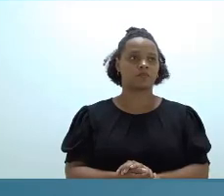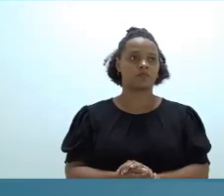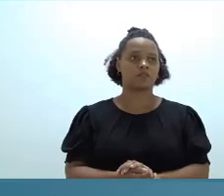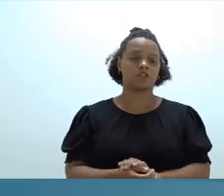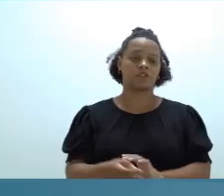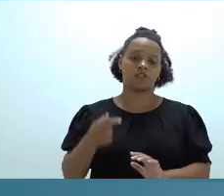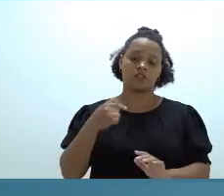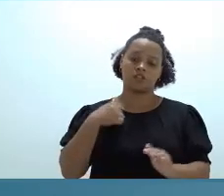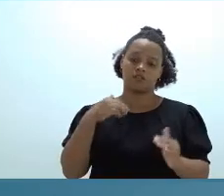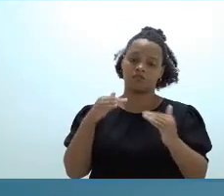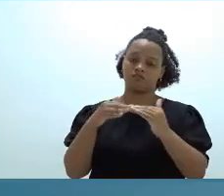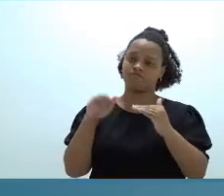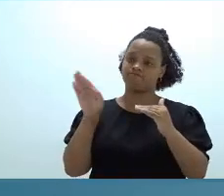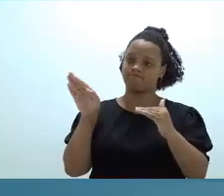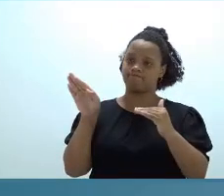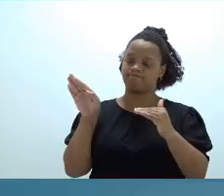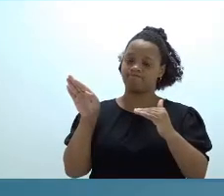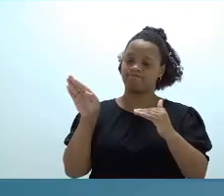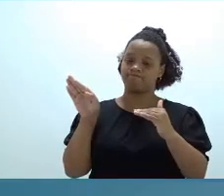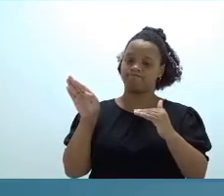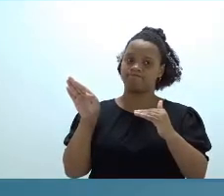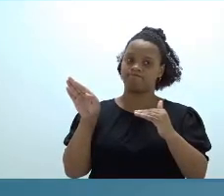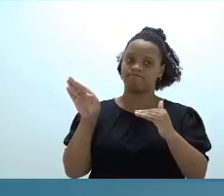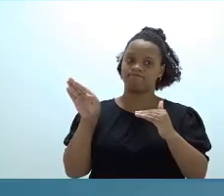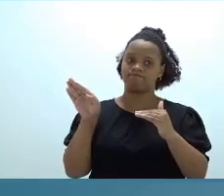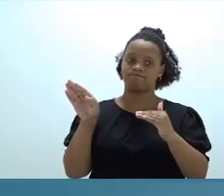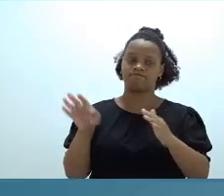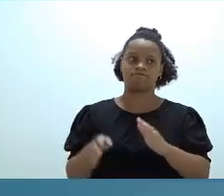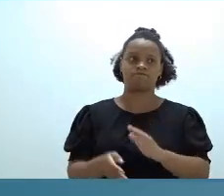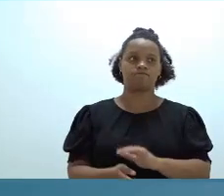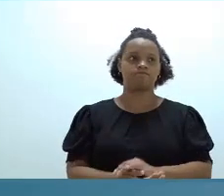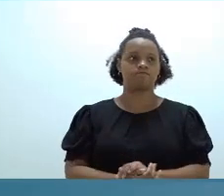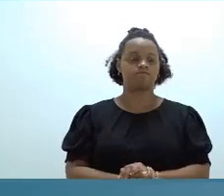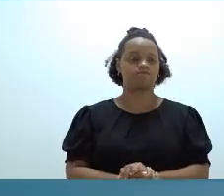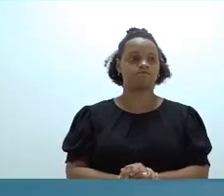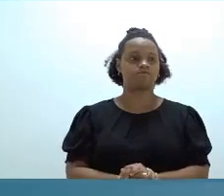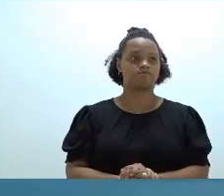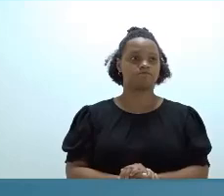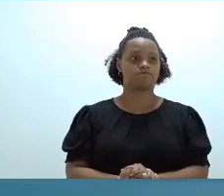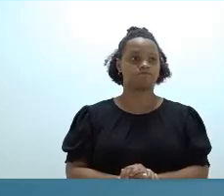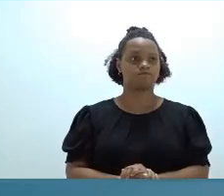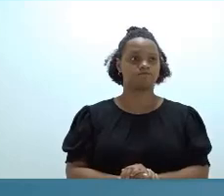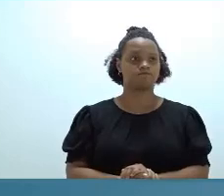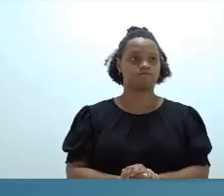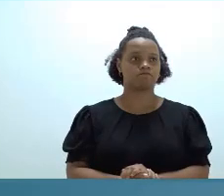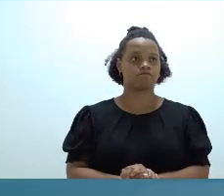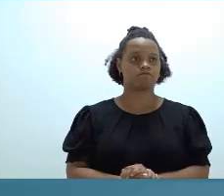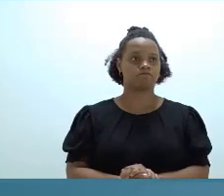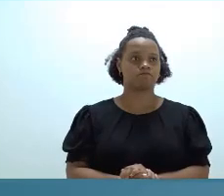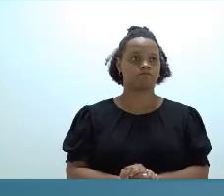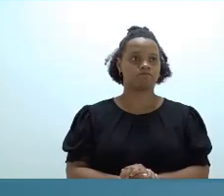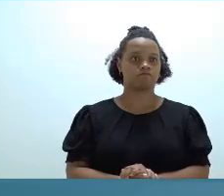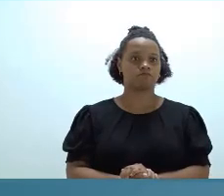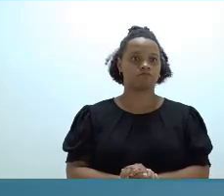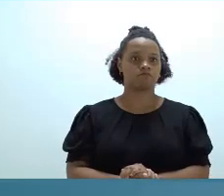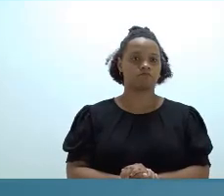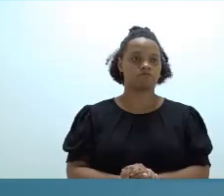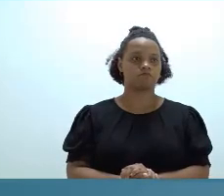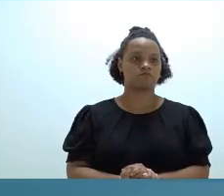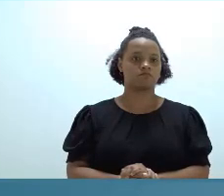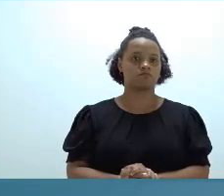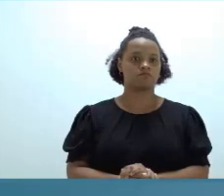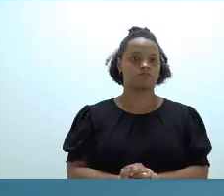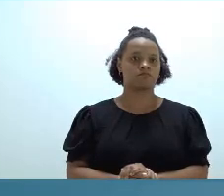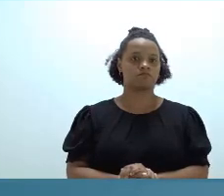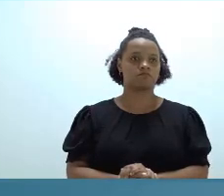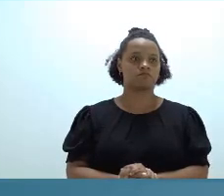discordar do entendimento firmado pelo colega e mantenho o meu